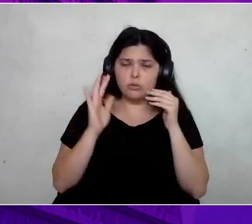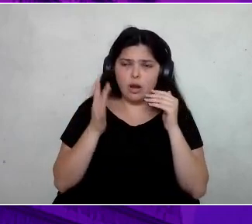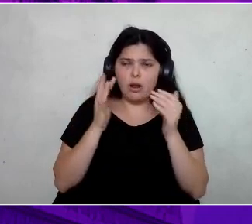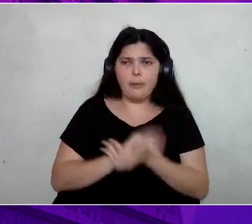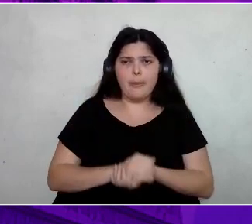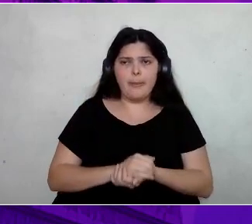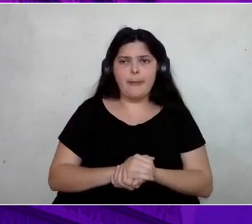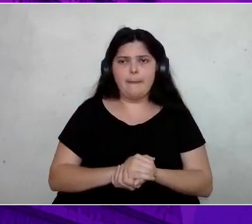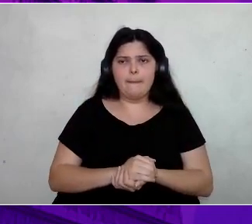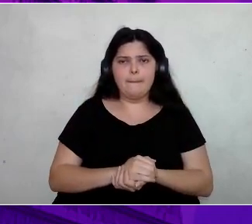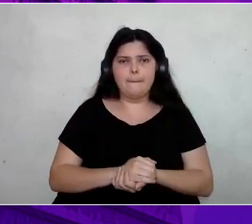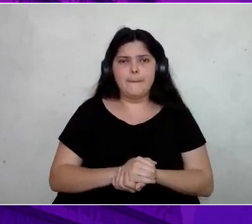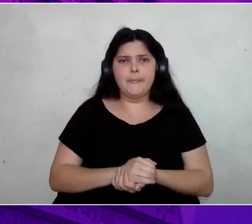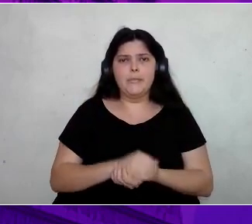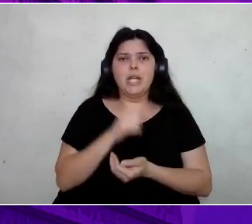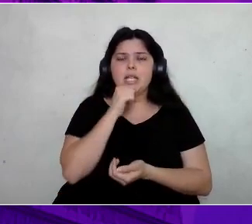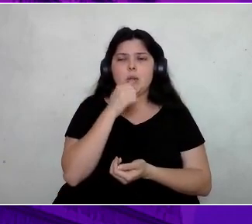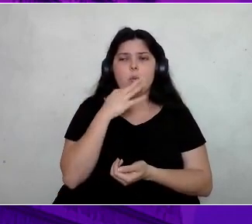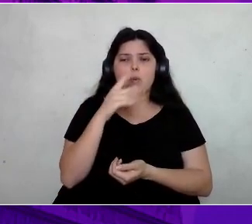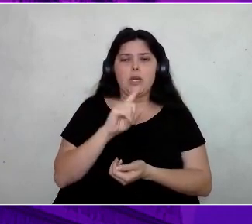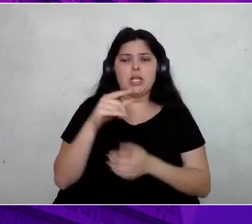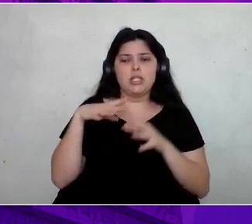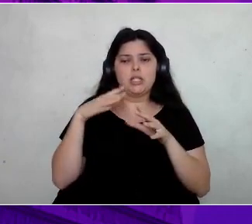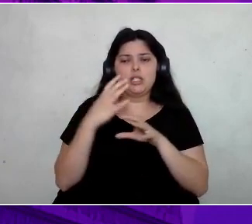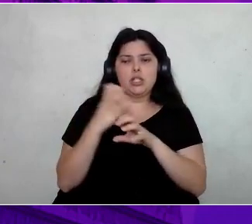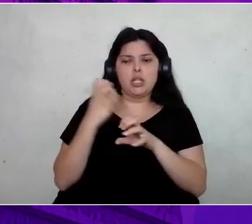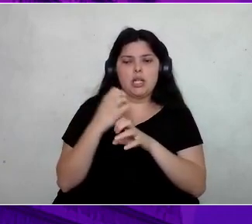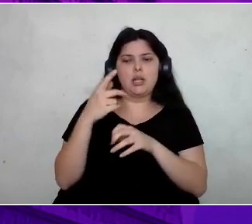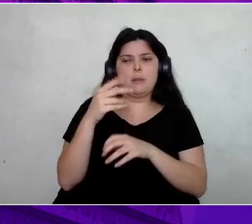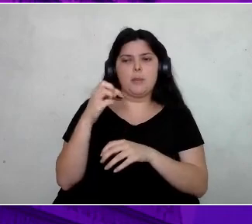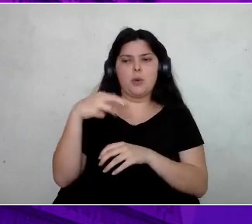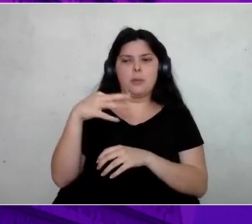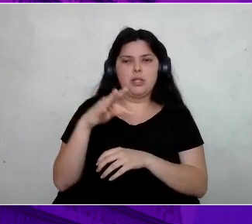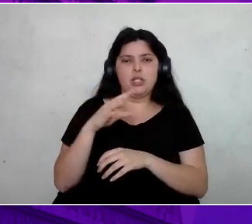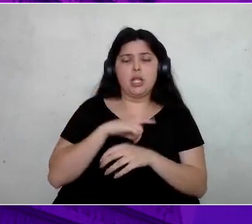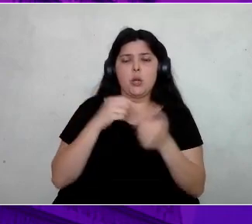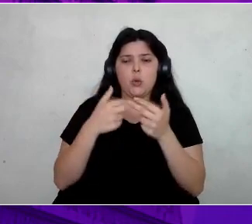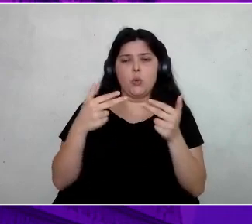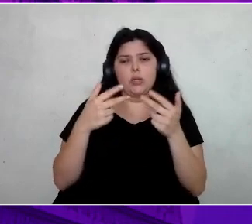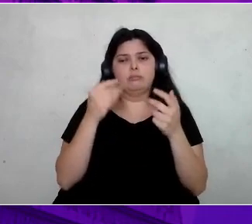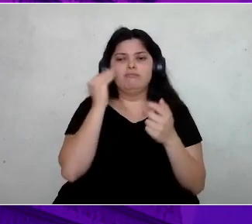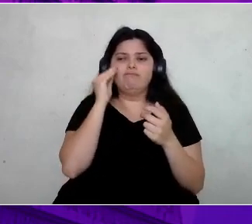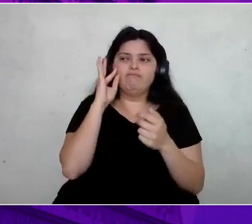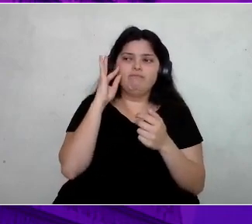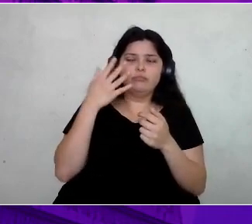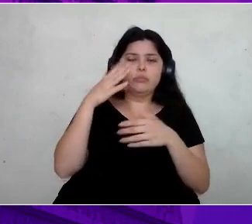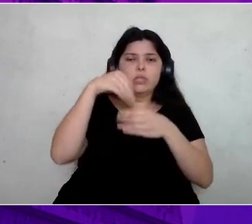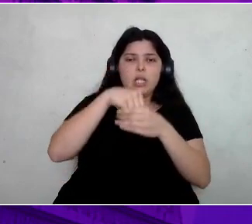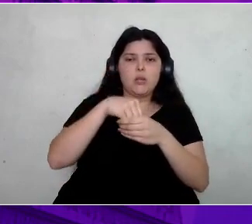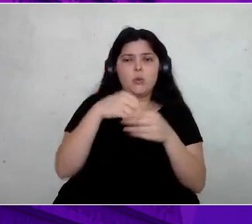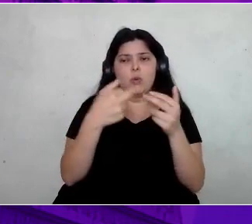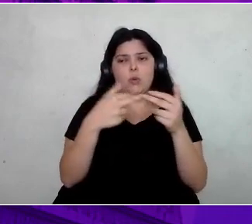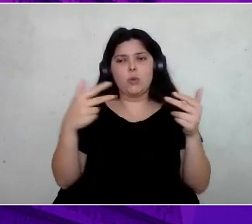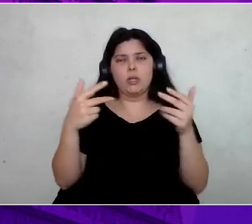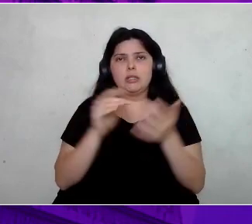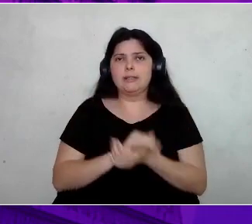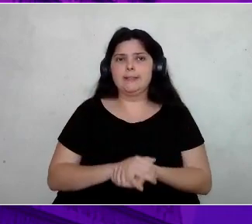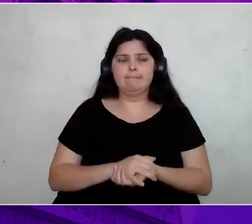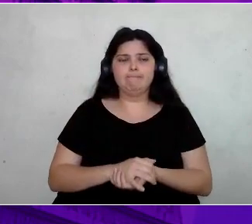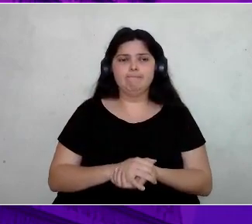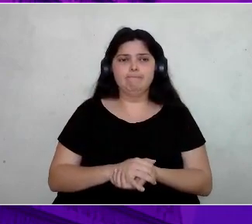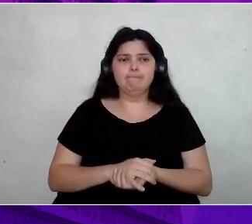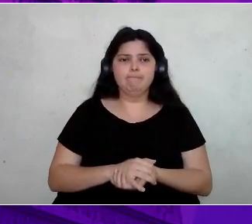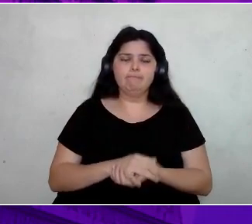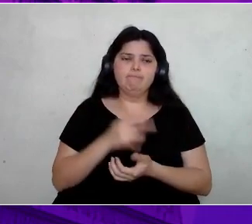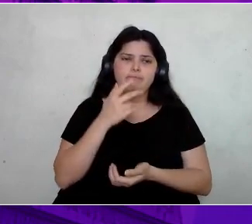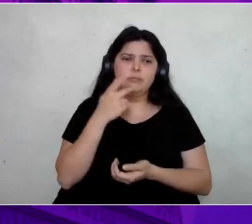não mexeu ainda com essa engenharia de prompts, tem coisa que a gente tenta resolver no prompt, e tem coisa que a gente fala, não, isso aqui eu